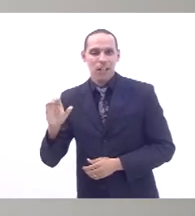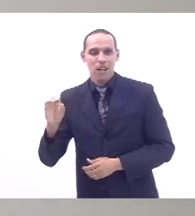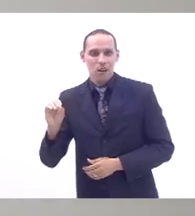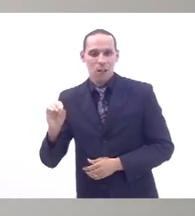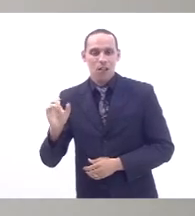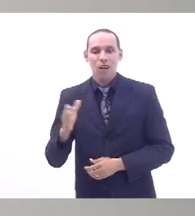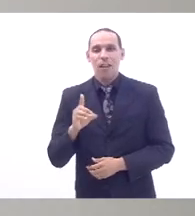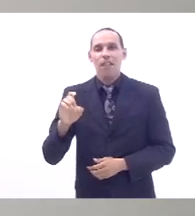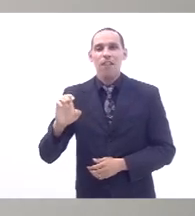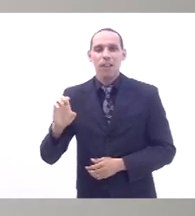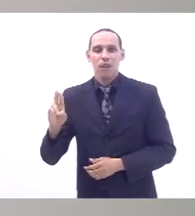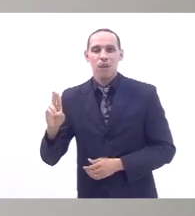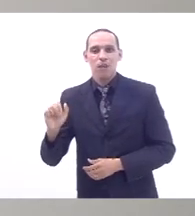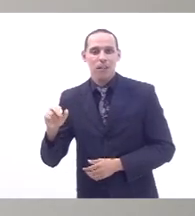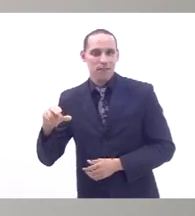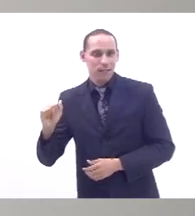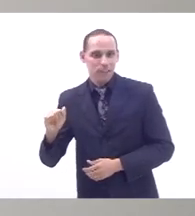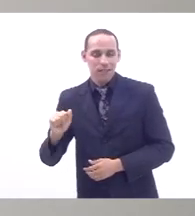Delonã. É isso?